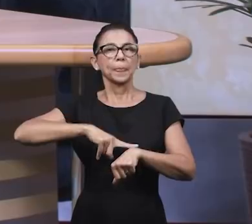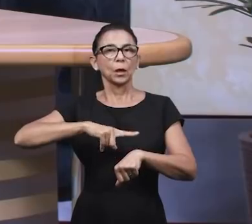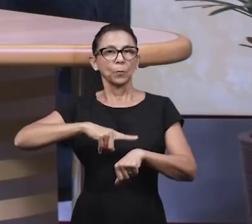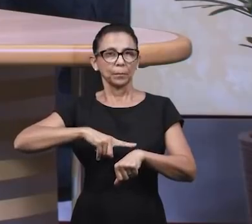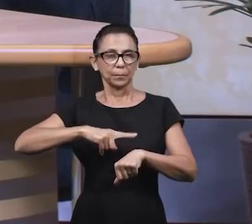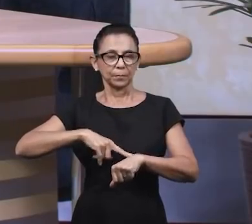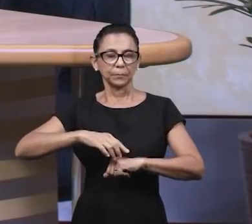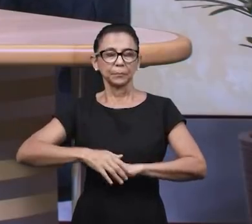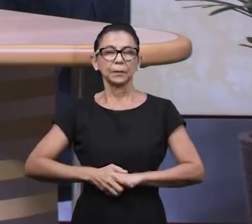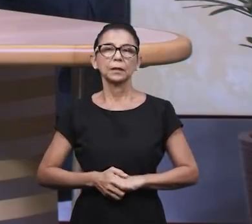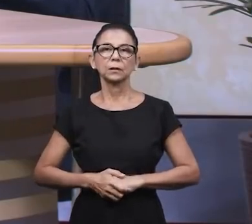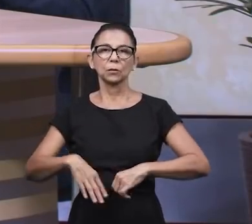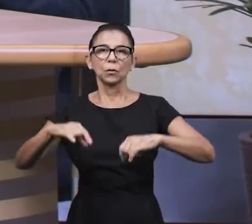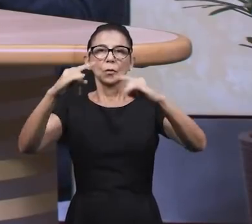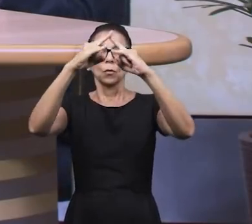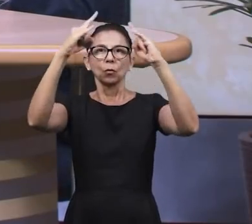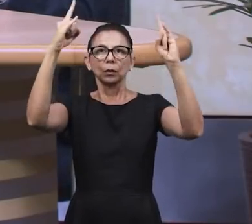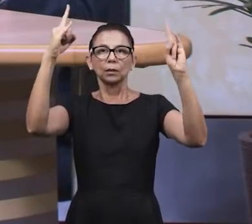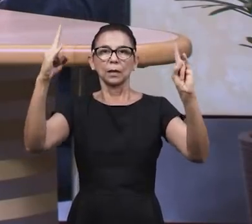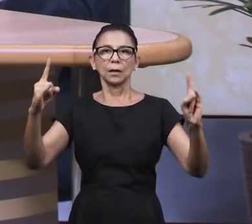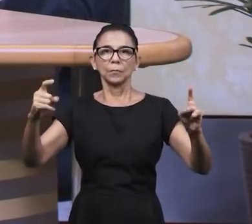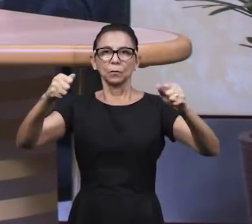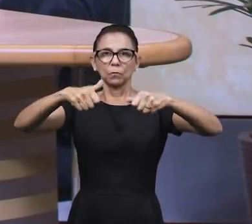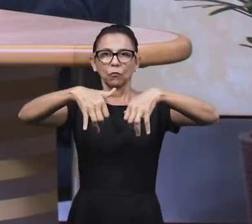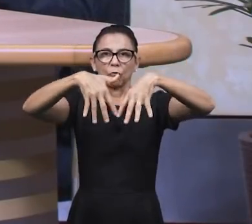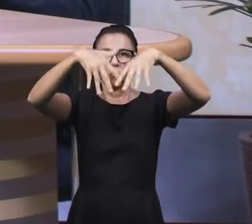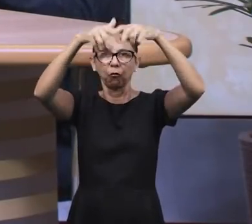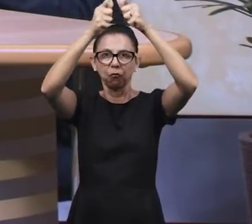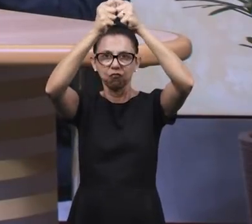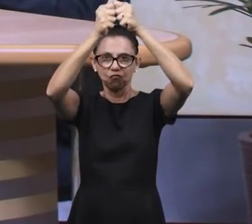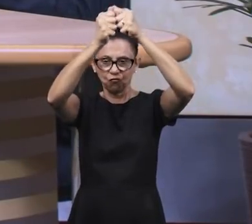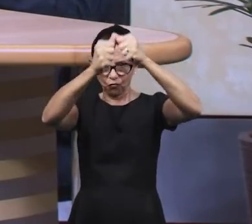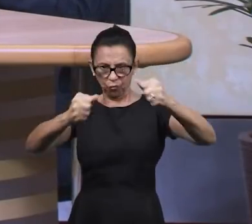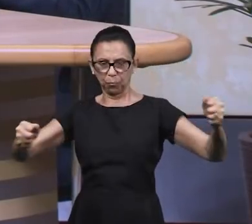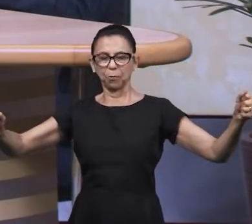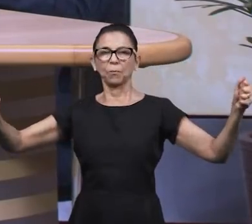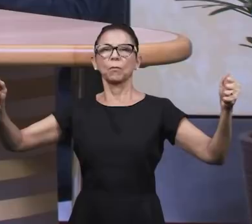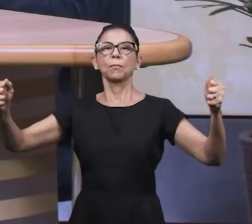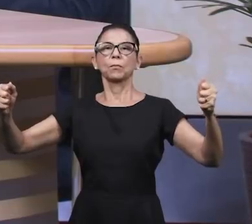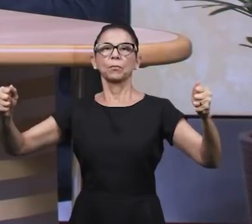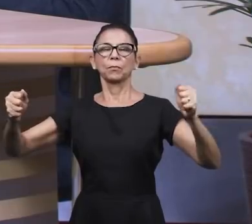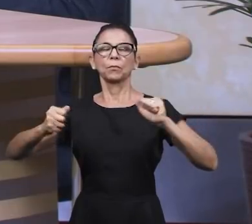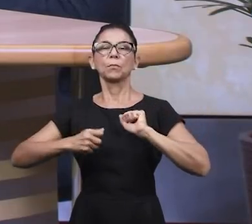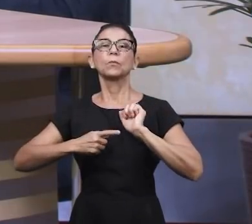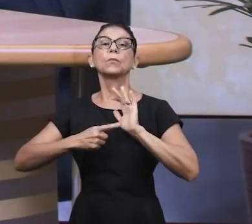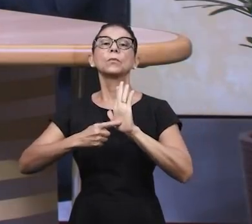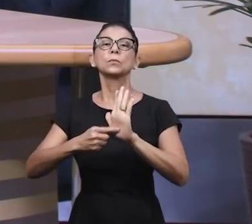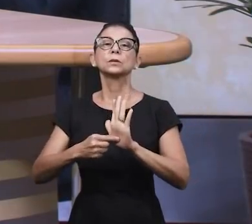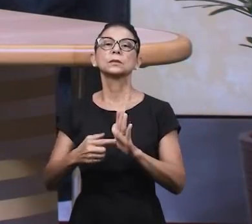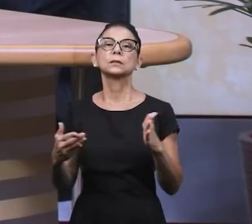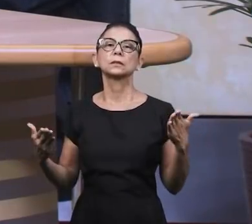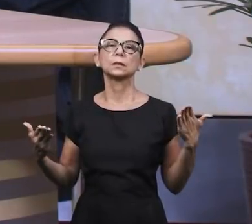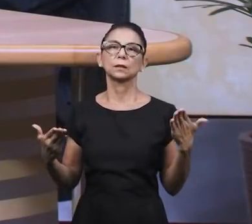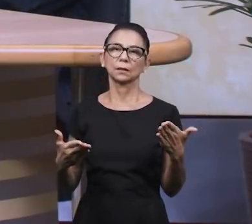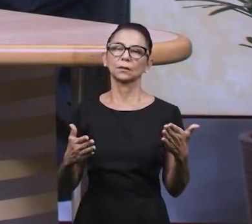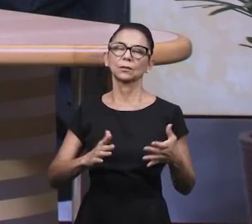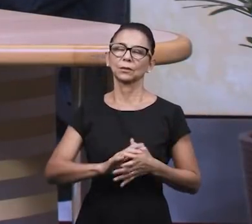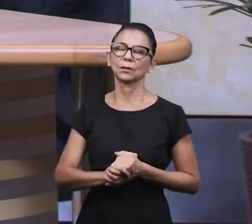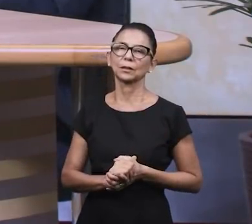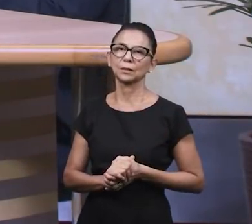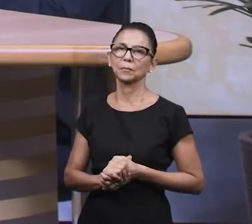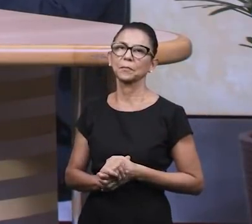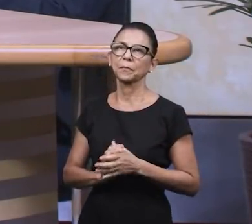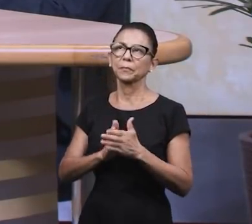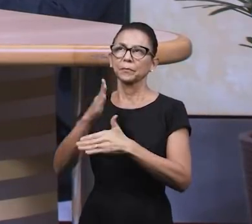lá no templo, o véu do templo se rasgou de alto a baixo, dando ali o símbolo de que a entrada agora ao